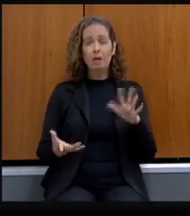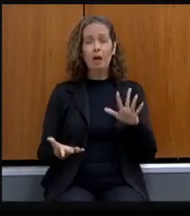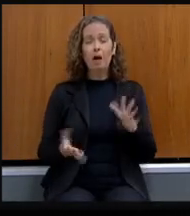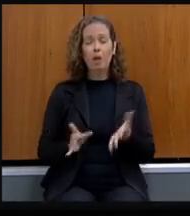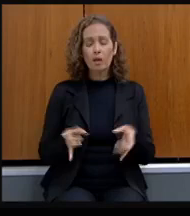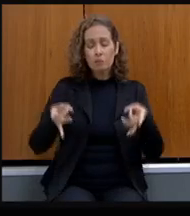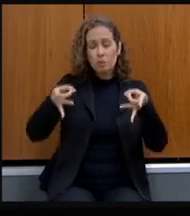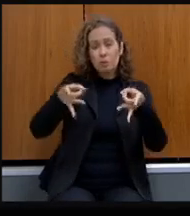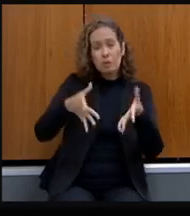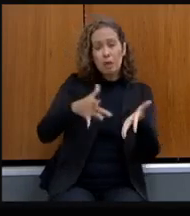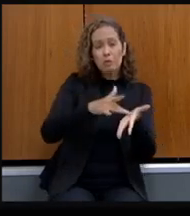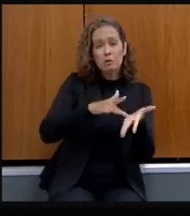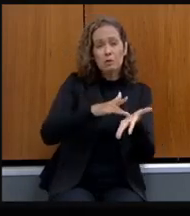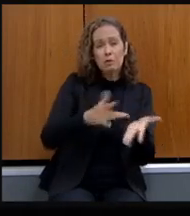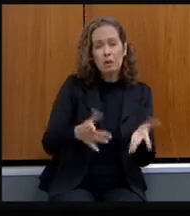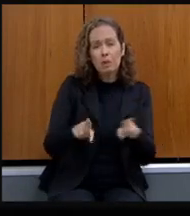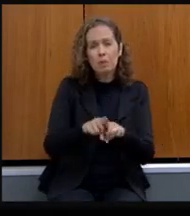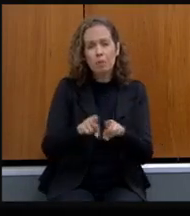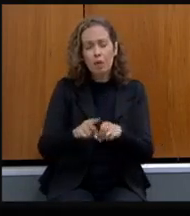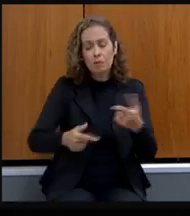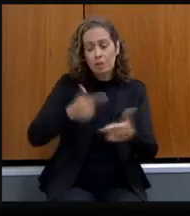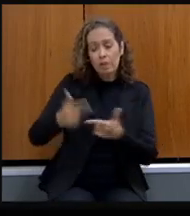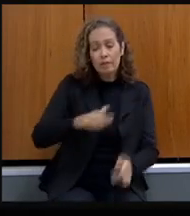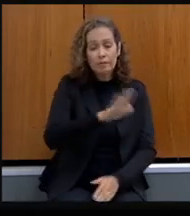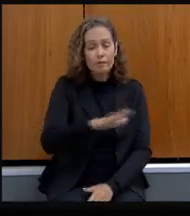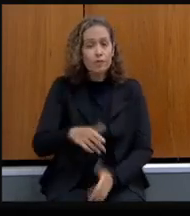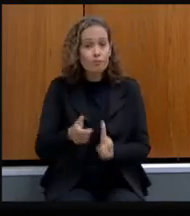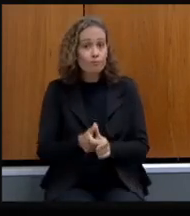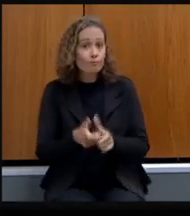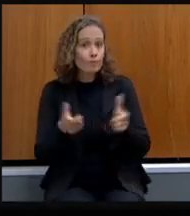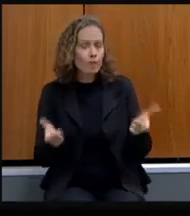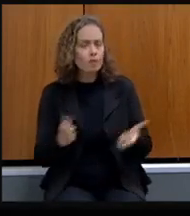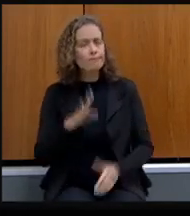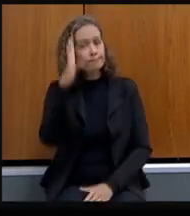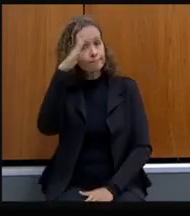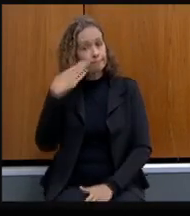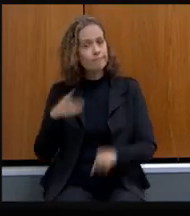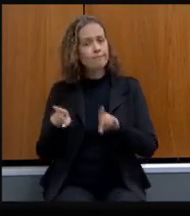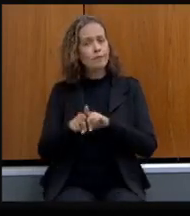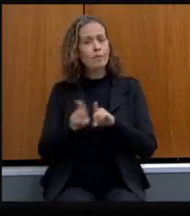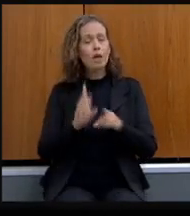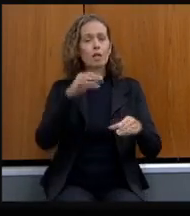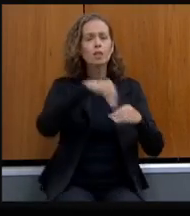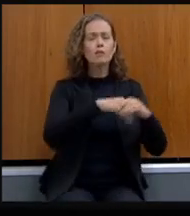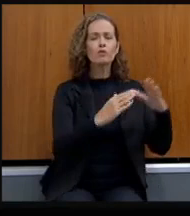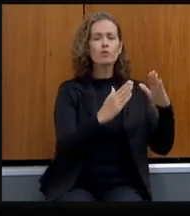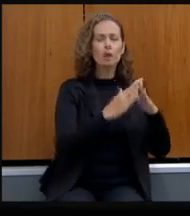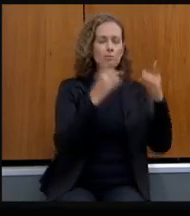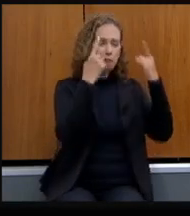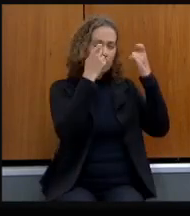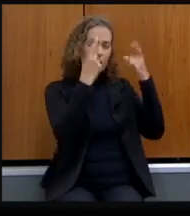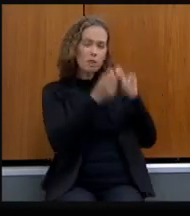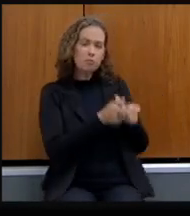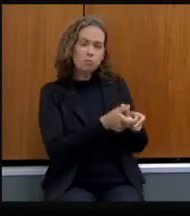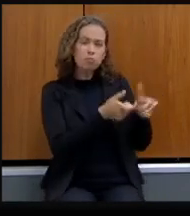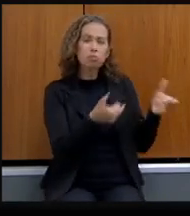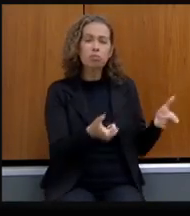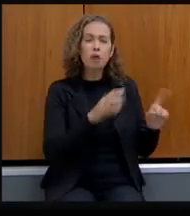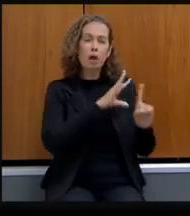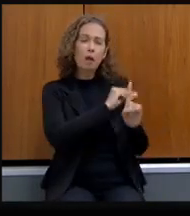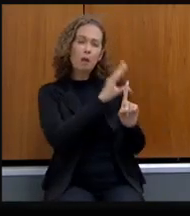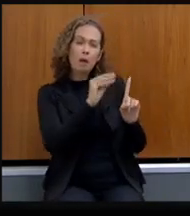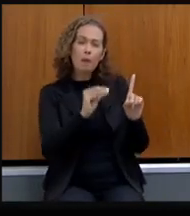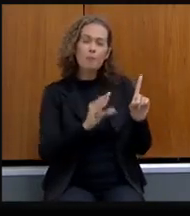realidade o trabalho infantil aumentando a Beatriz misturou a violência doméstica o trabalho infantil abuse